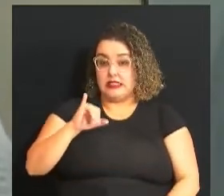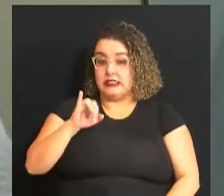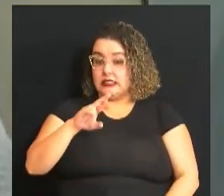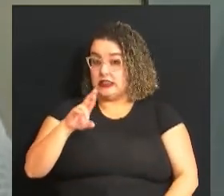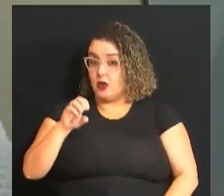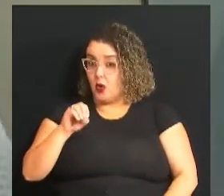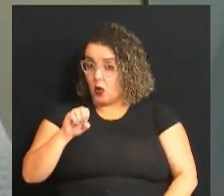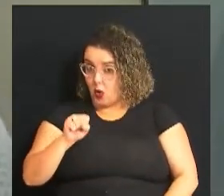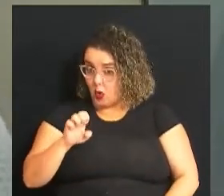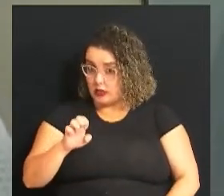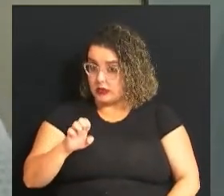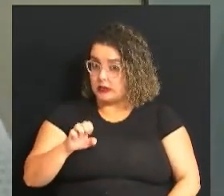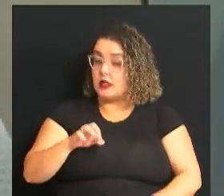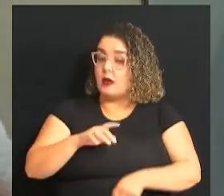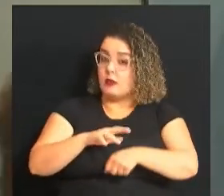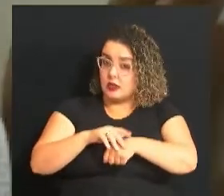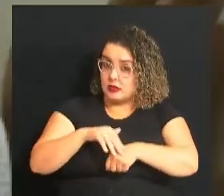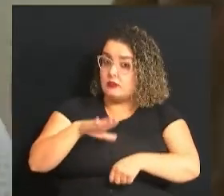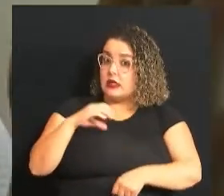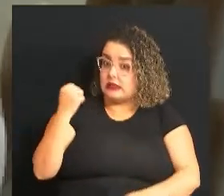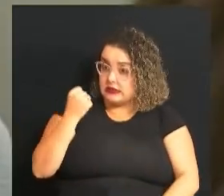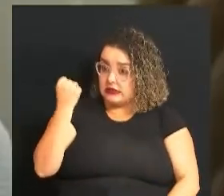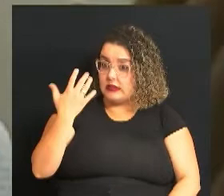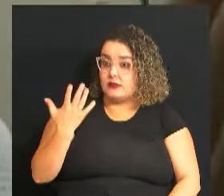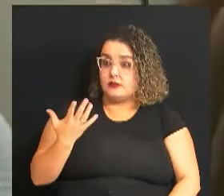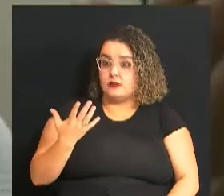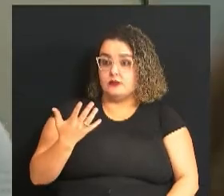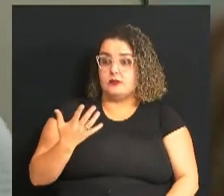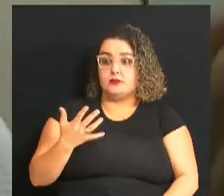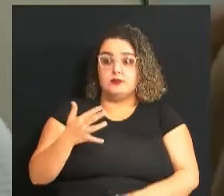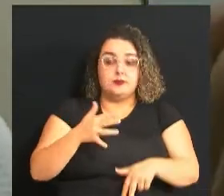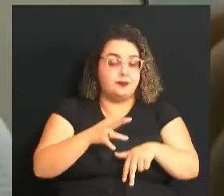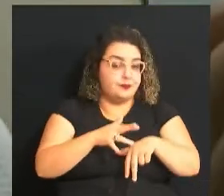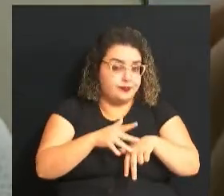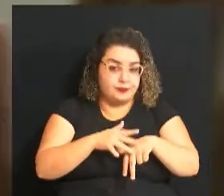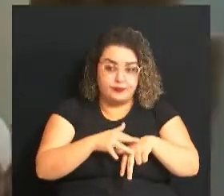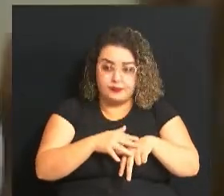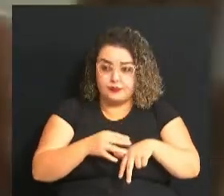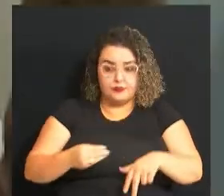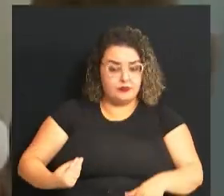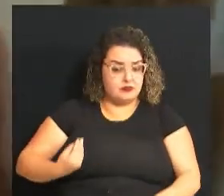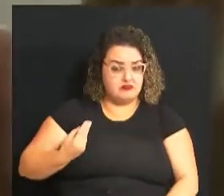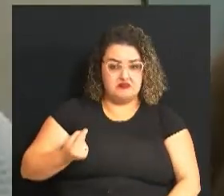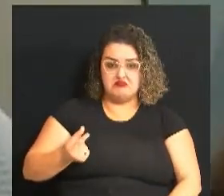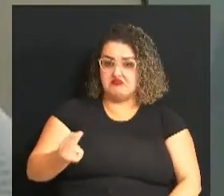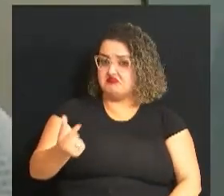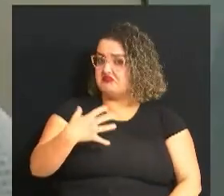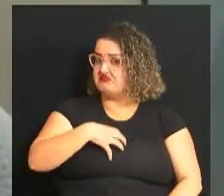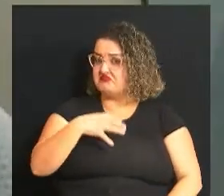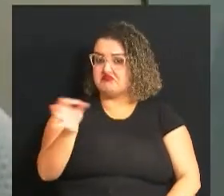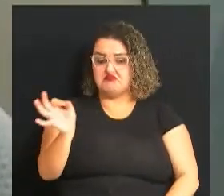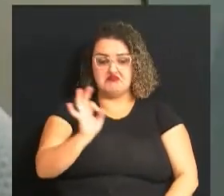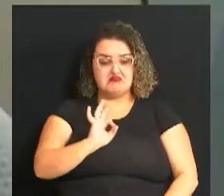mais grave. Então, o paciente passa todo esse tempo, Viviane, sem sentir nada,